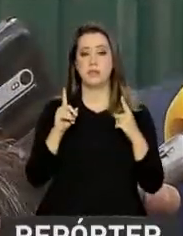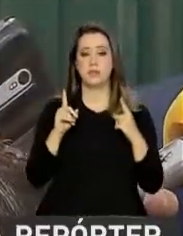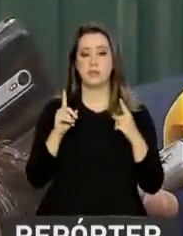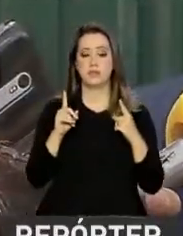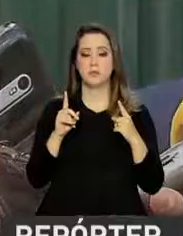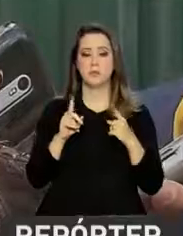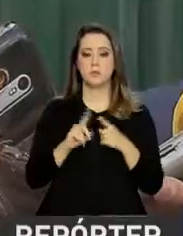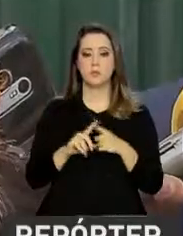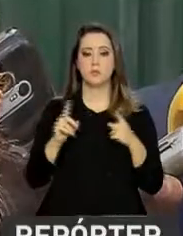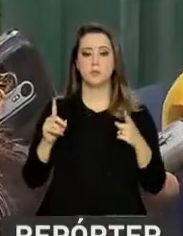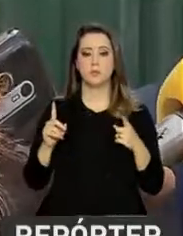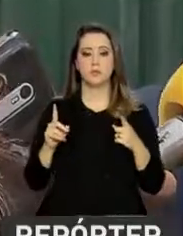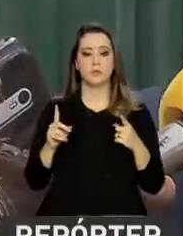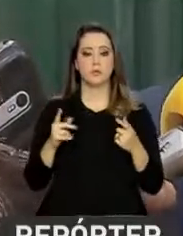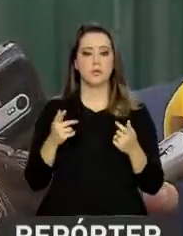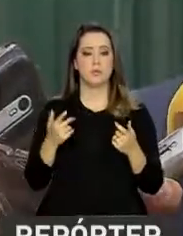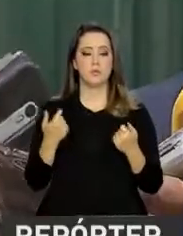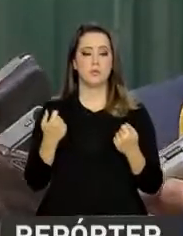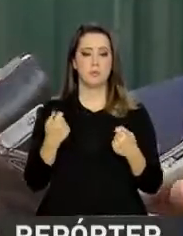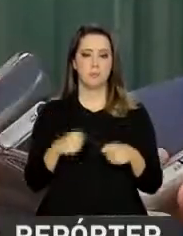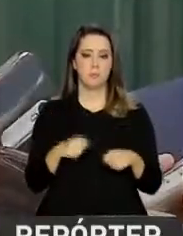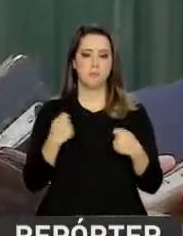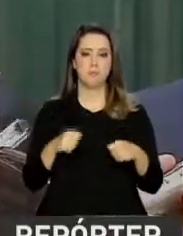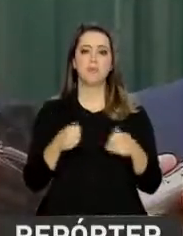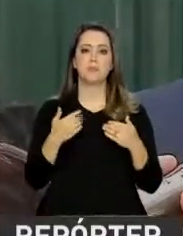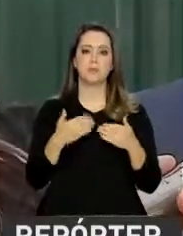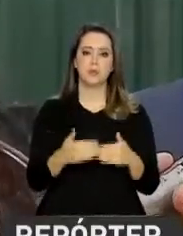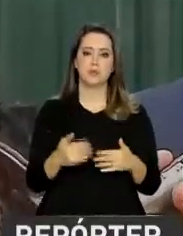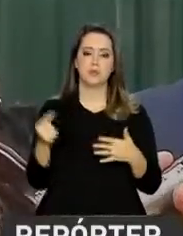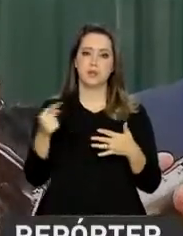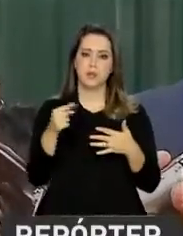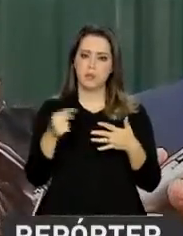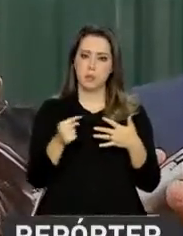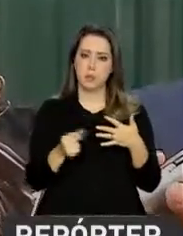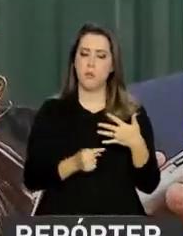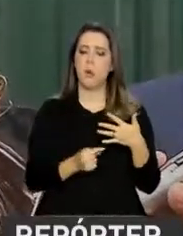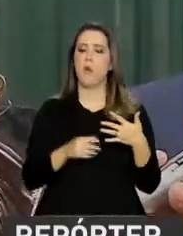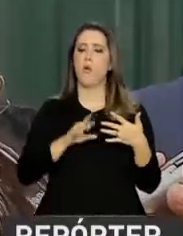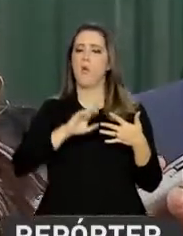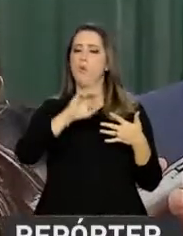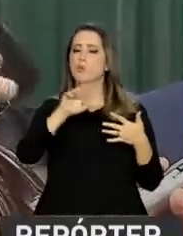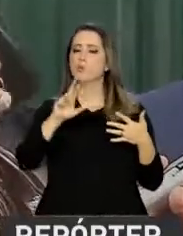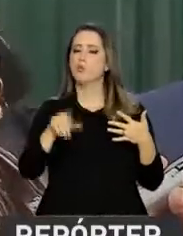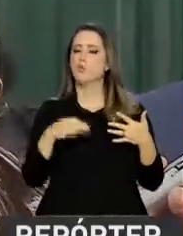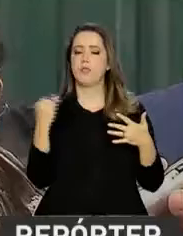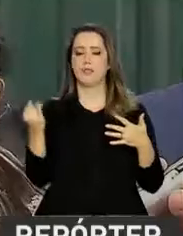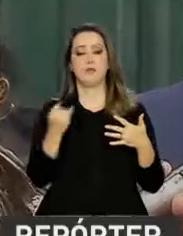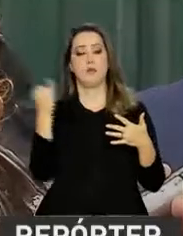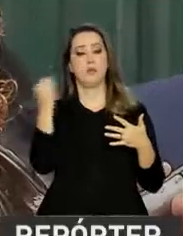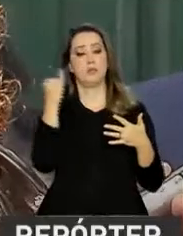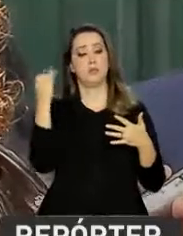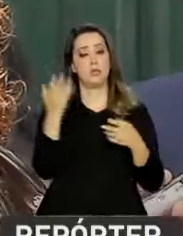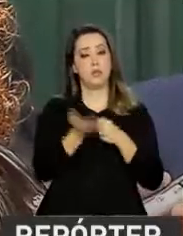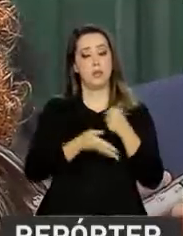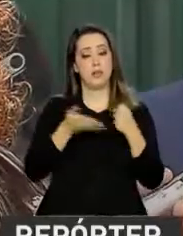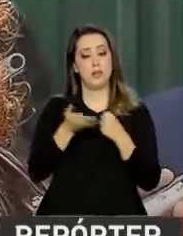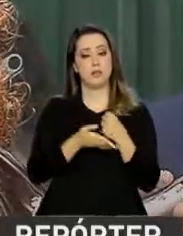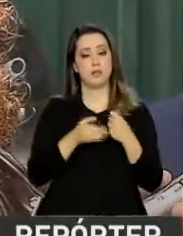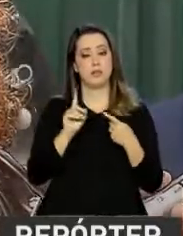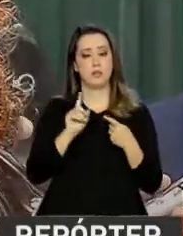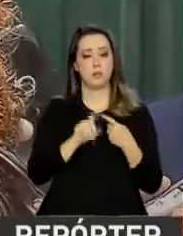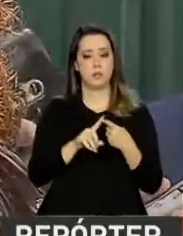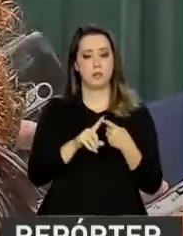ande digamos não deixe de estar presente aquelas questões que nós consideramos como pilares dessa reforma que é